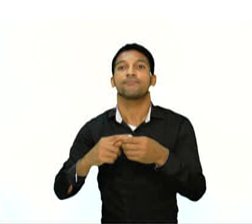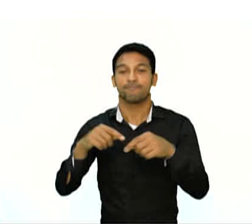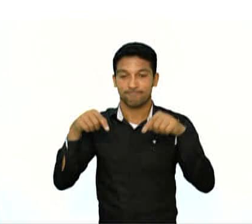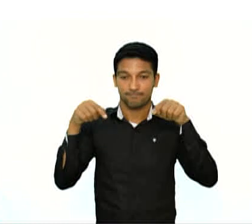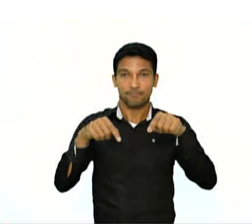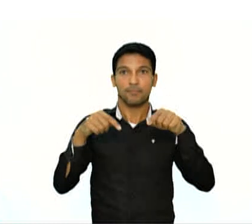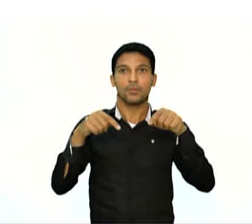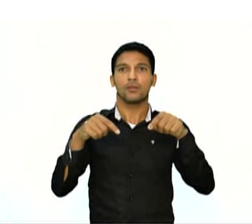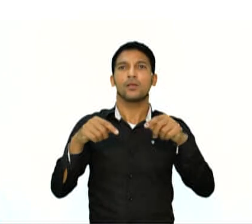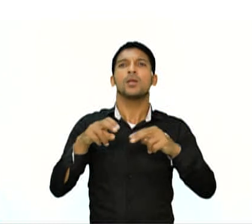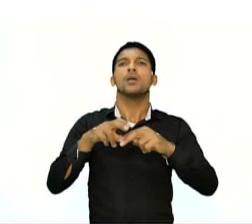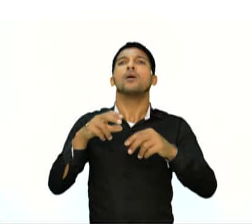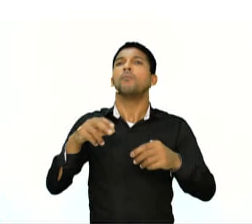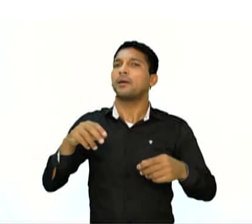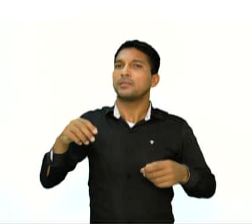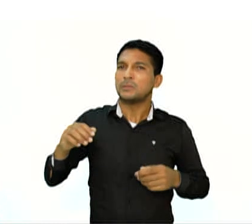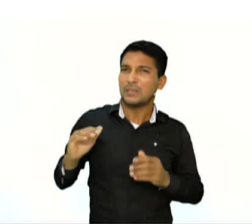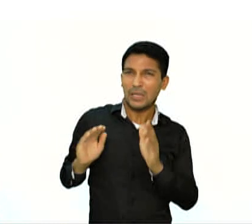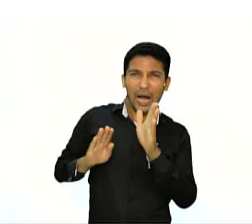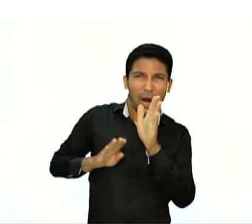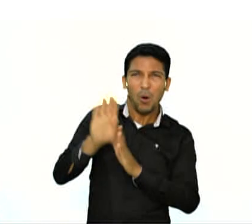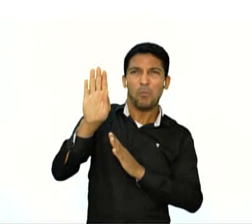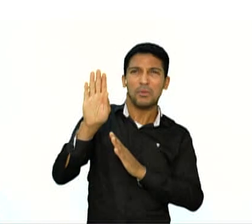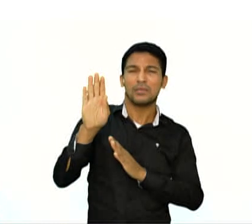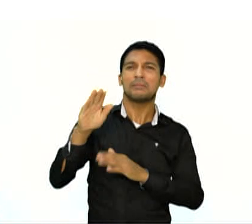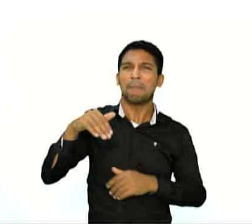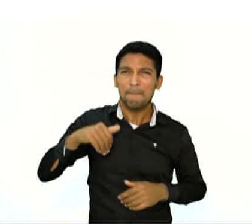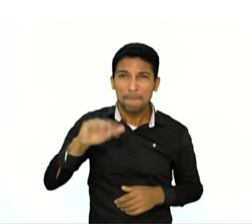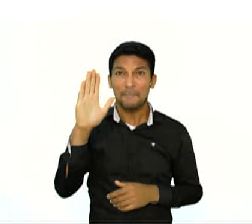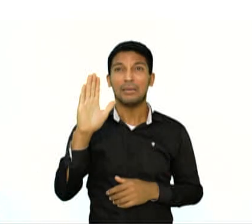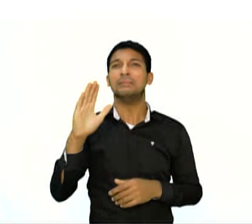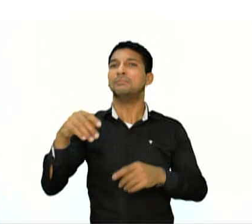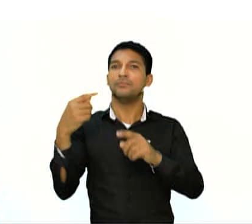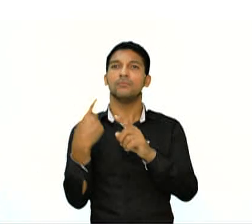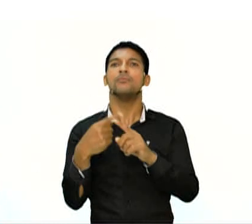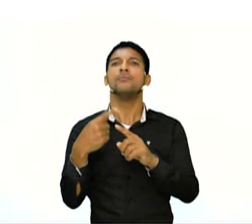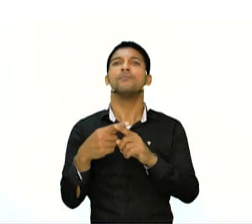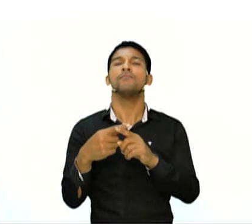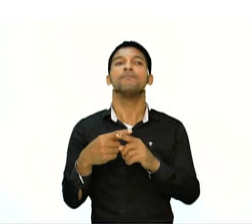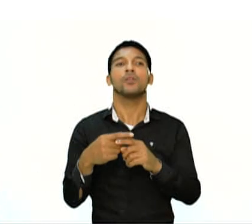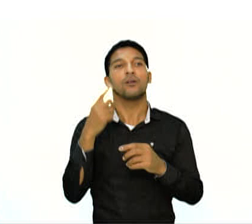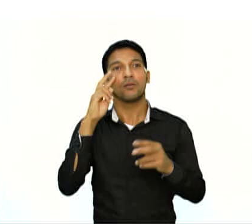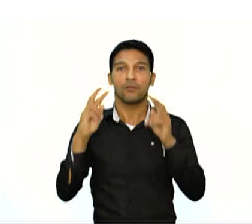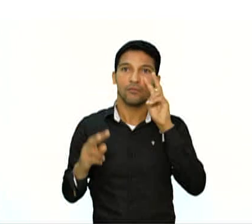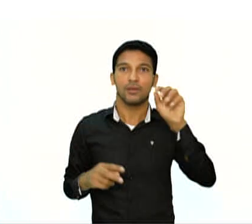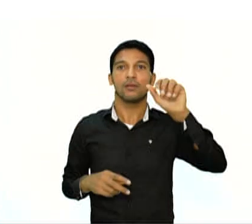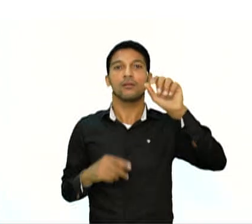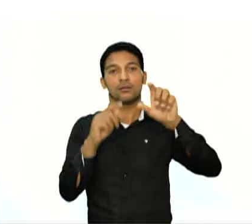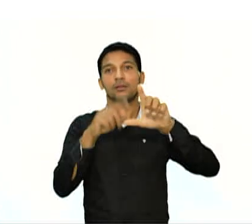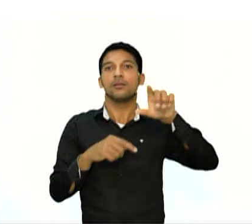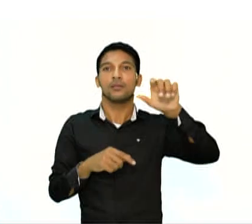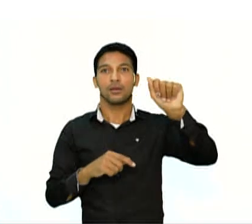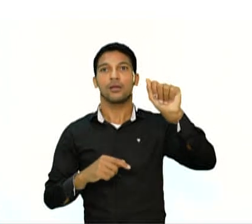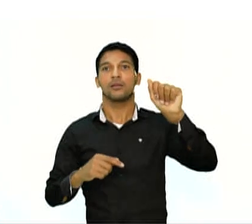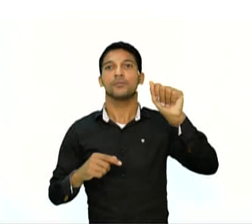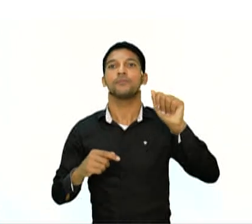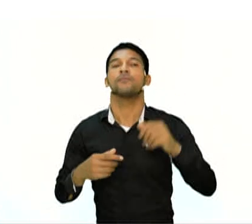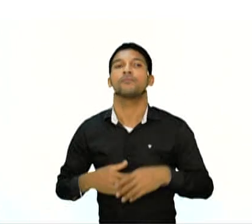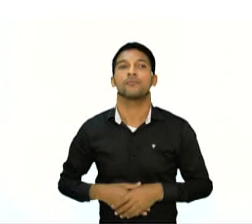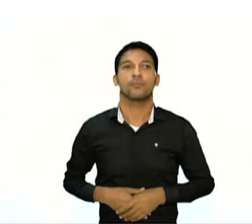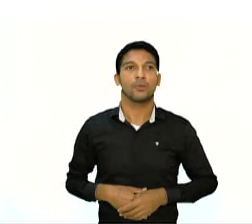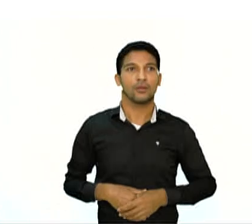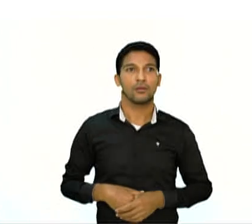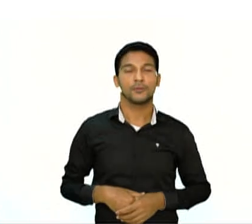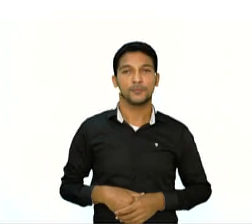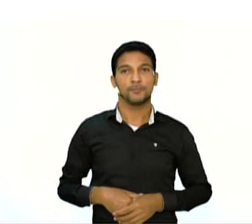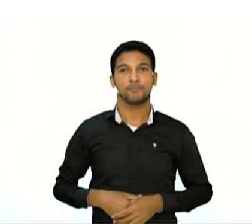desse fenômeno ocorre, vamos lá, letra A, pela reconstrução de leitos originais dos cursos da água